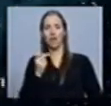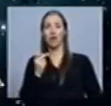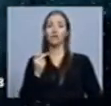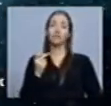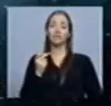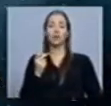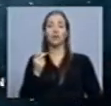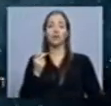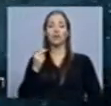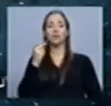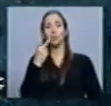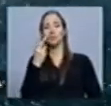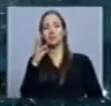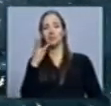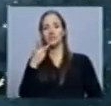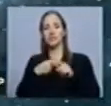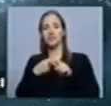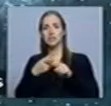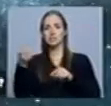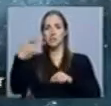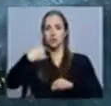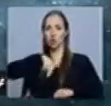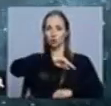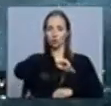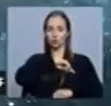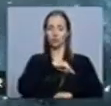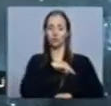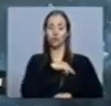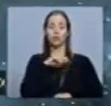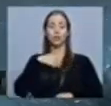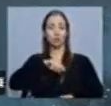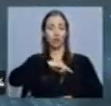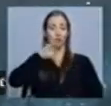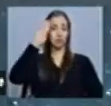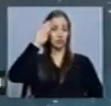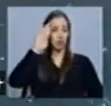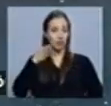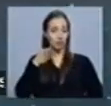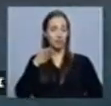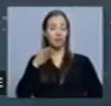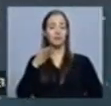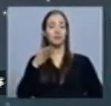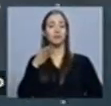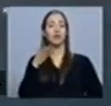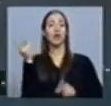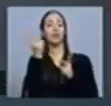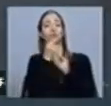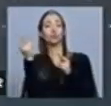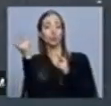tamanho da nossa Via Láctea e que nós sabemos que quer a Via Láctea, quer a galáxia de Andrómeda estão